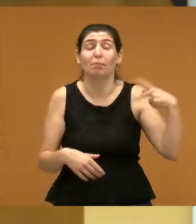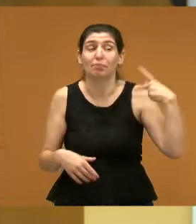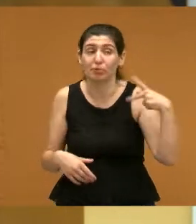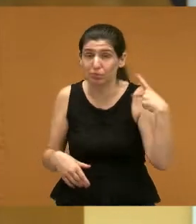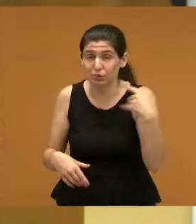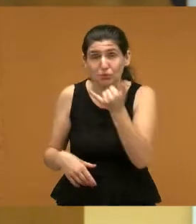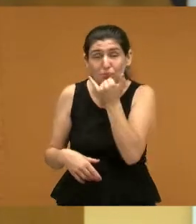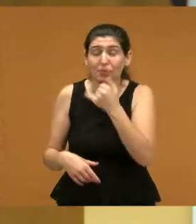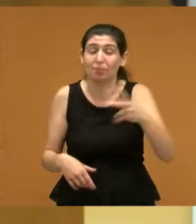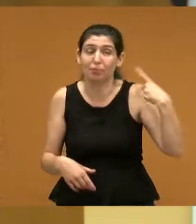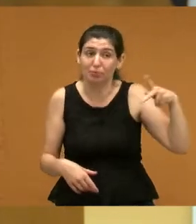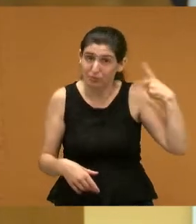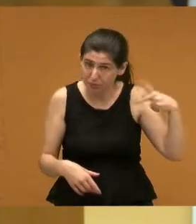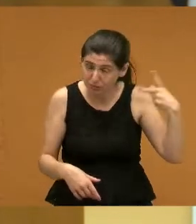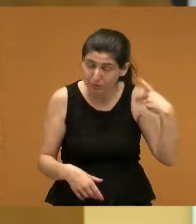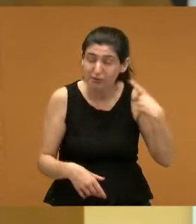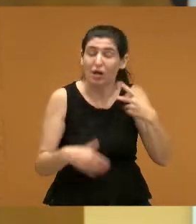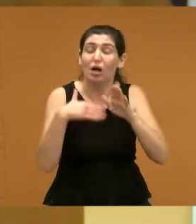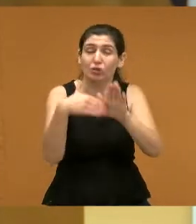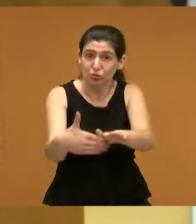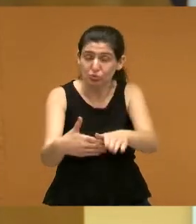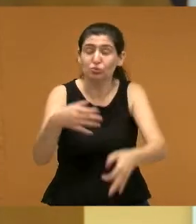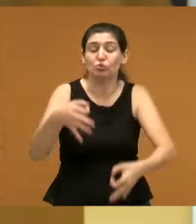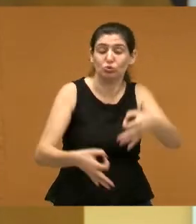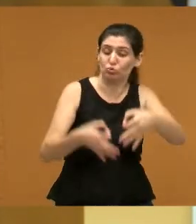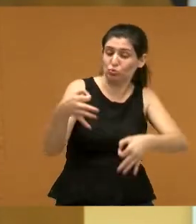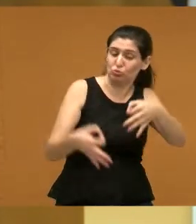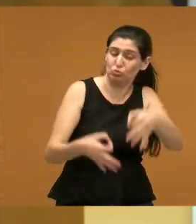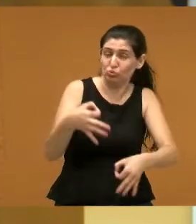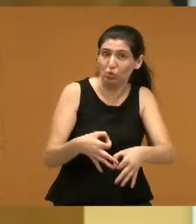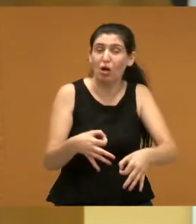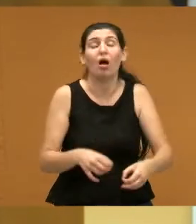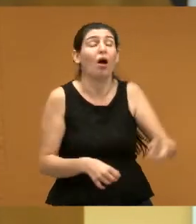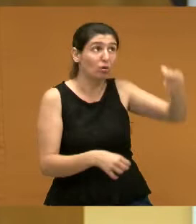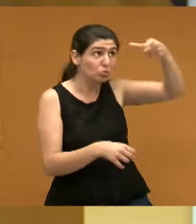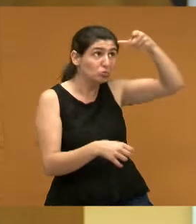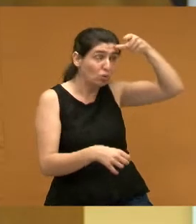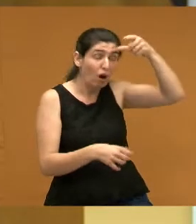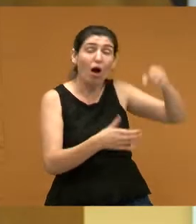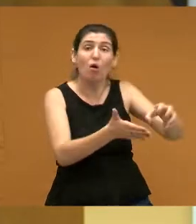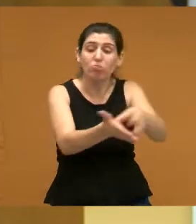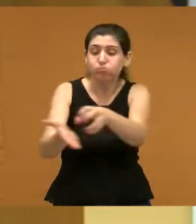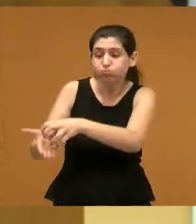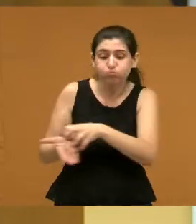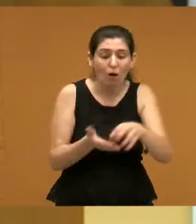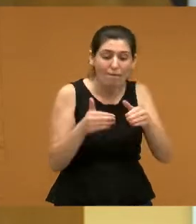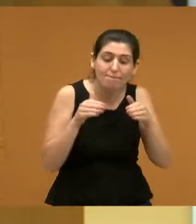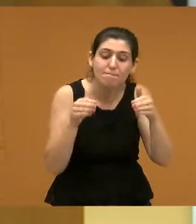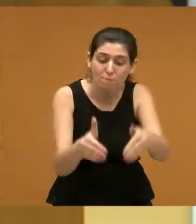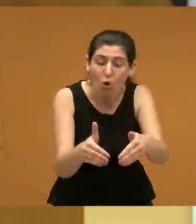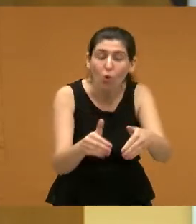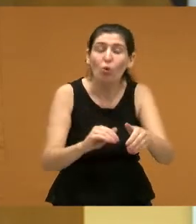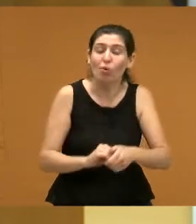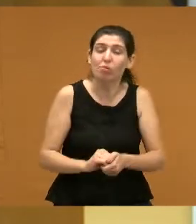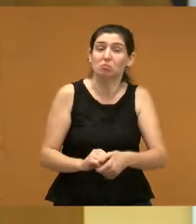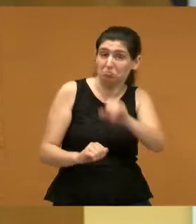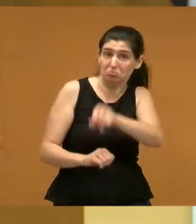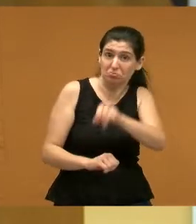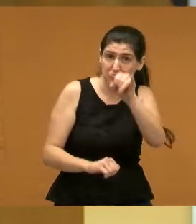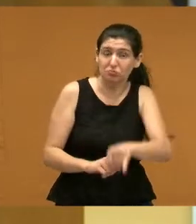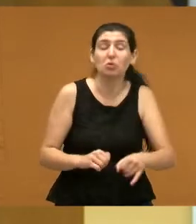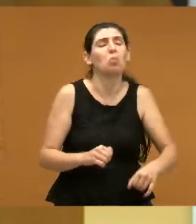assessoria jurídica e atender às novas funções que a Fundação Cultural de Jacareí tem assumido, tais como